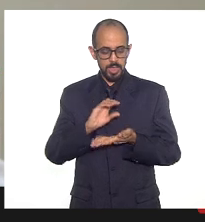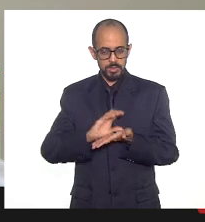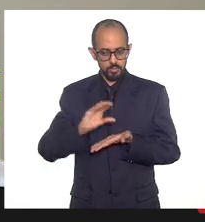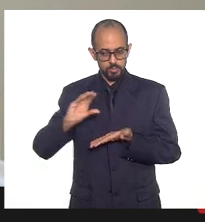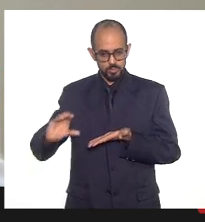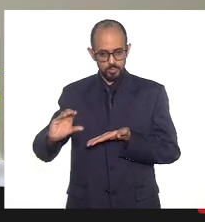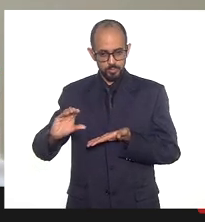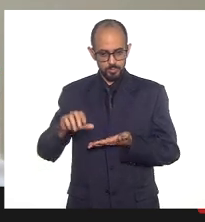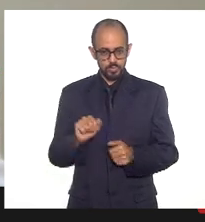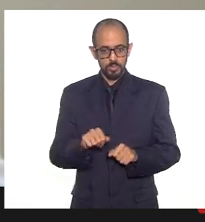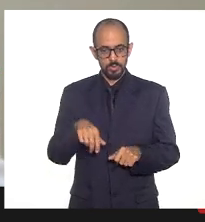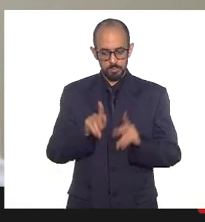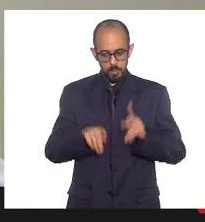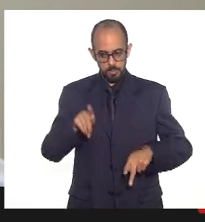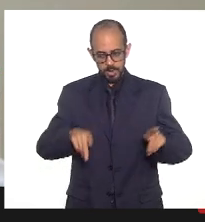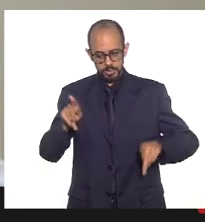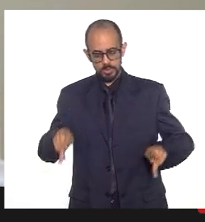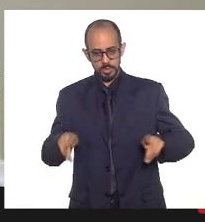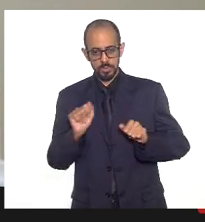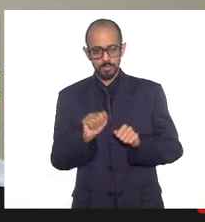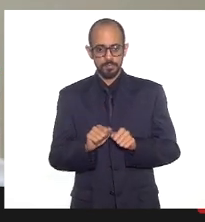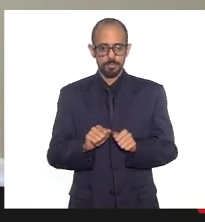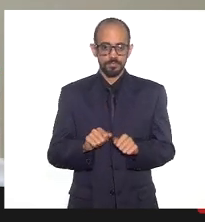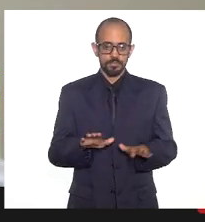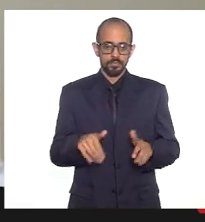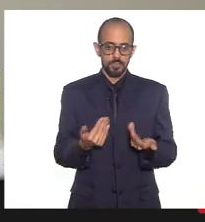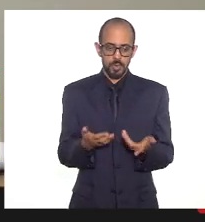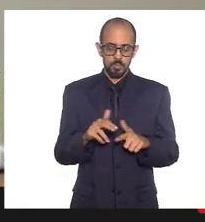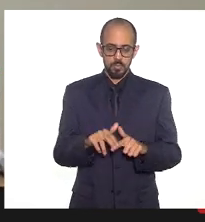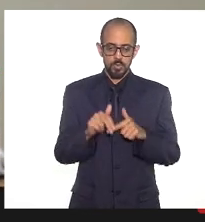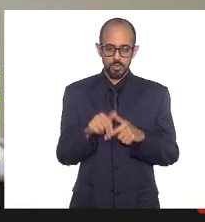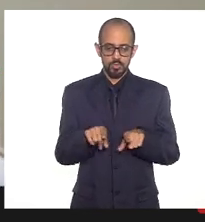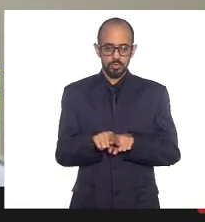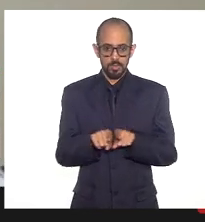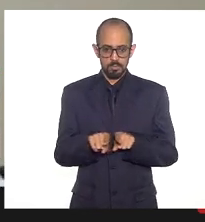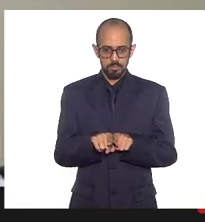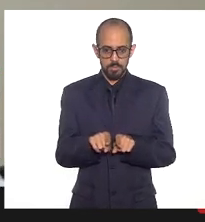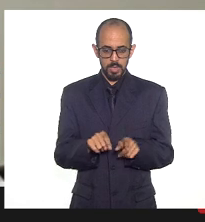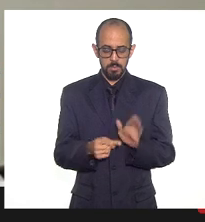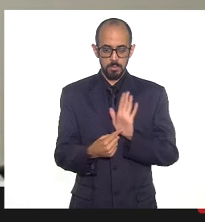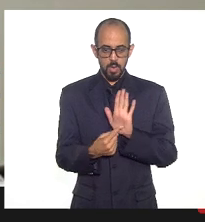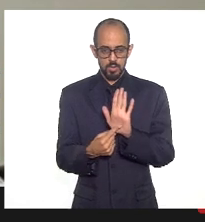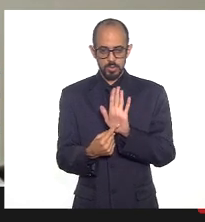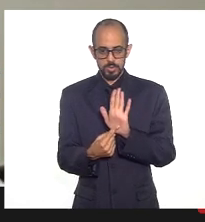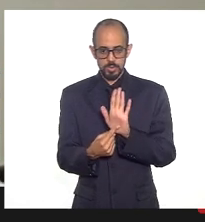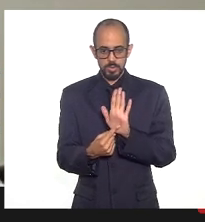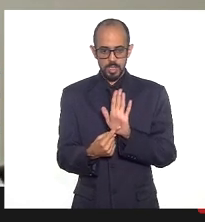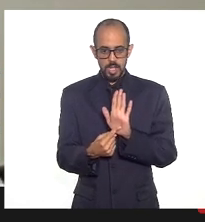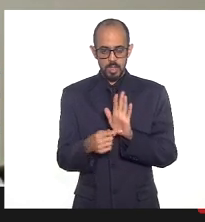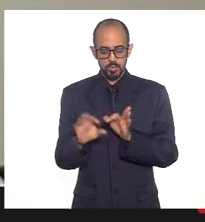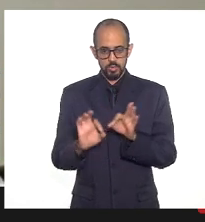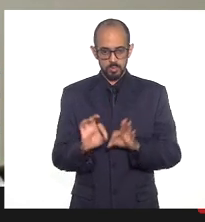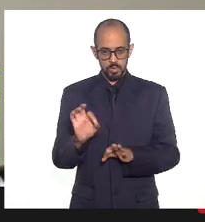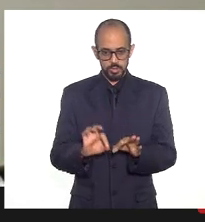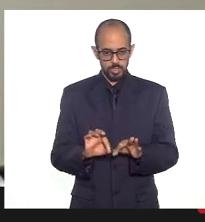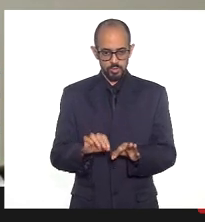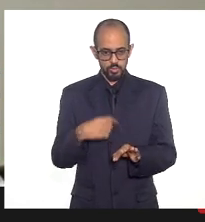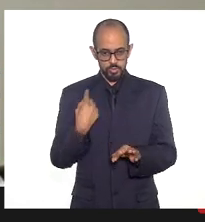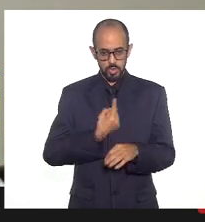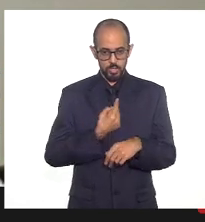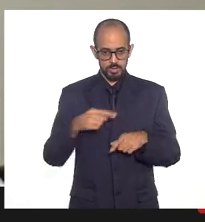popular, oriundas da publicidade institucional, portanto, também destacar os projetos da enfermeira Rejane nessa pauta. Nós também temos